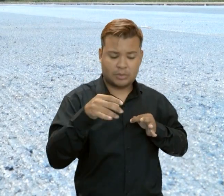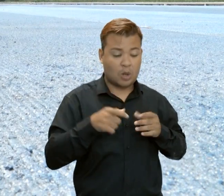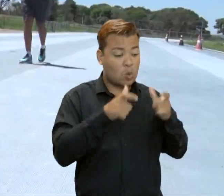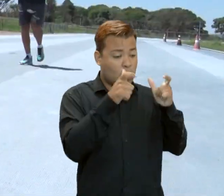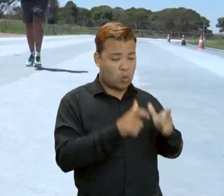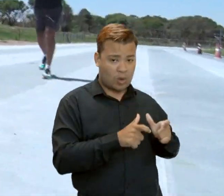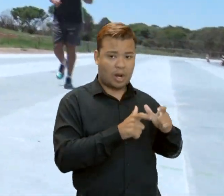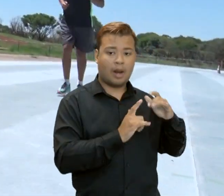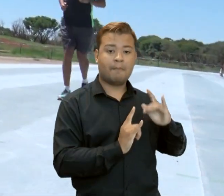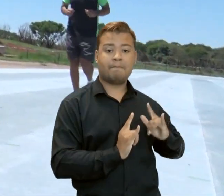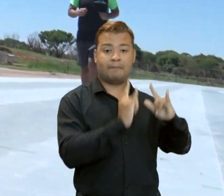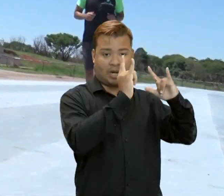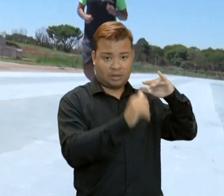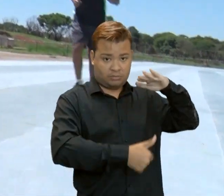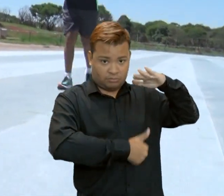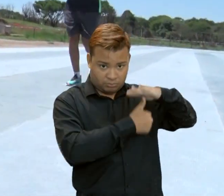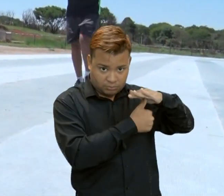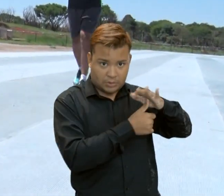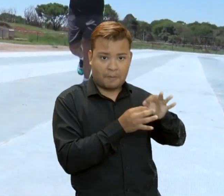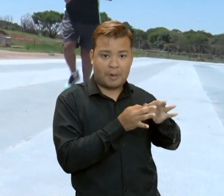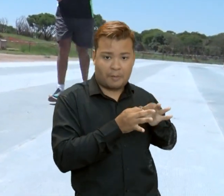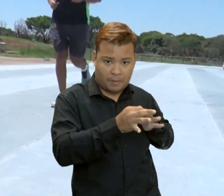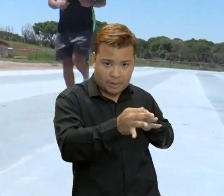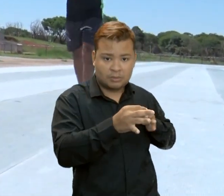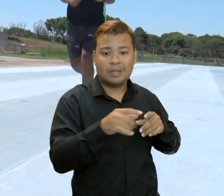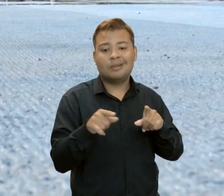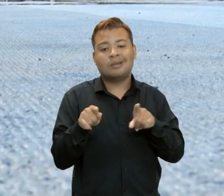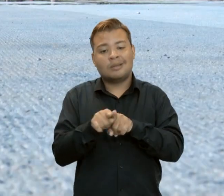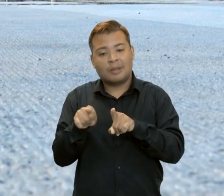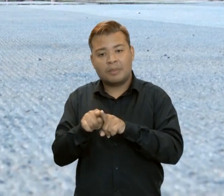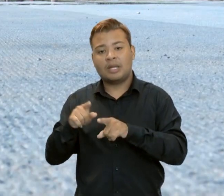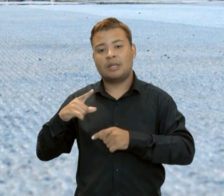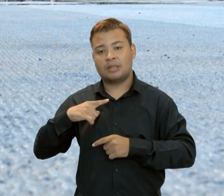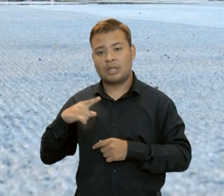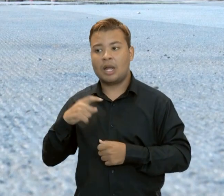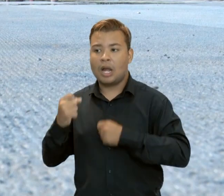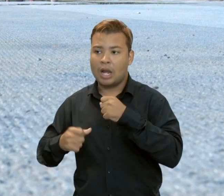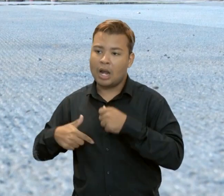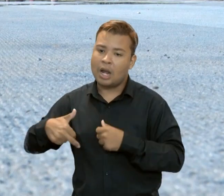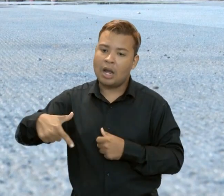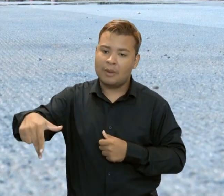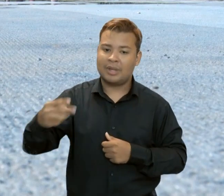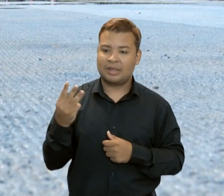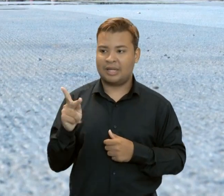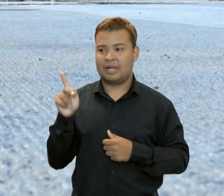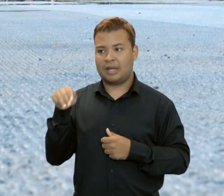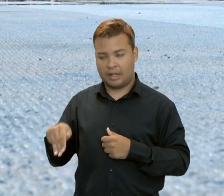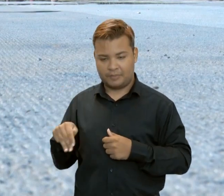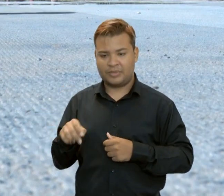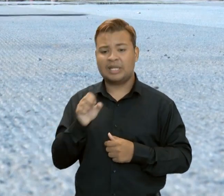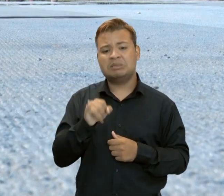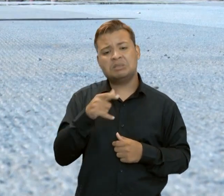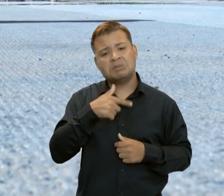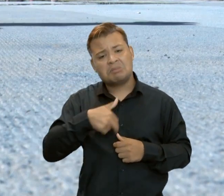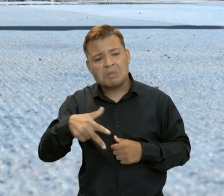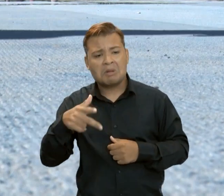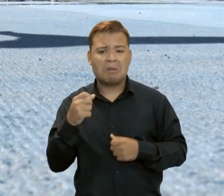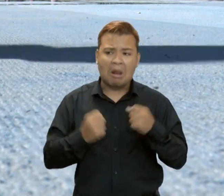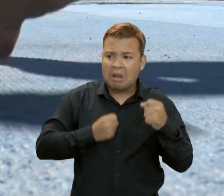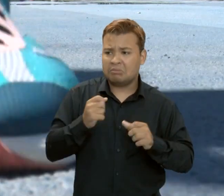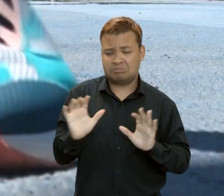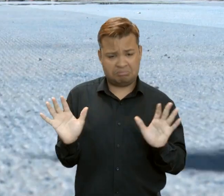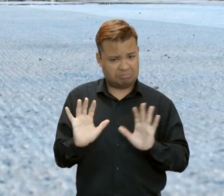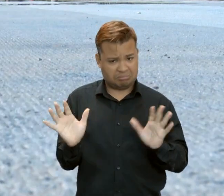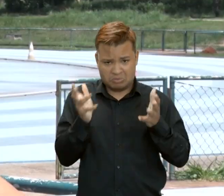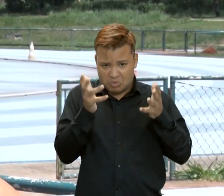Reitoria temos a opção da caminhada também de 3 km e também a opção de para quem não quer correr nem en caminhar vir tomar um café da manhã